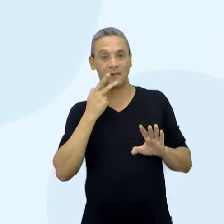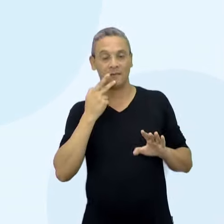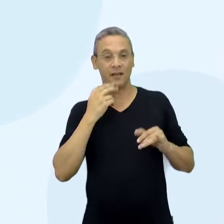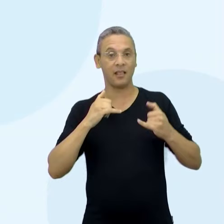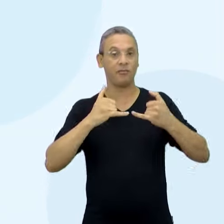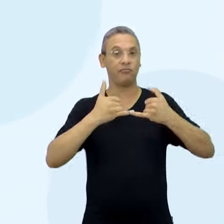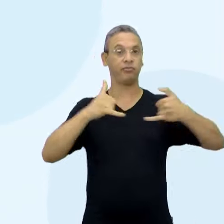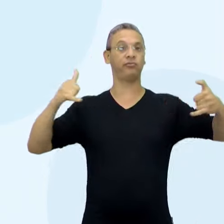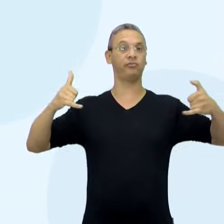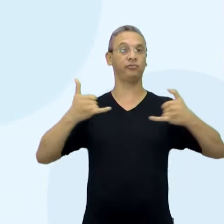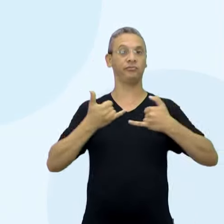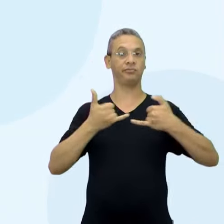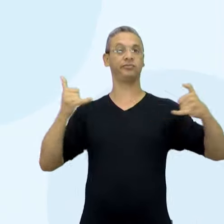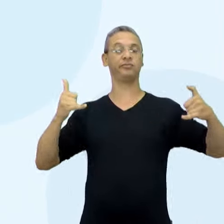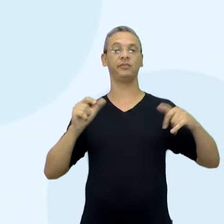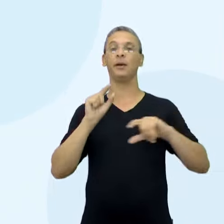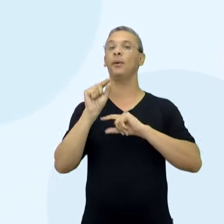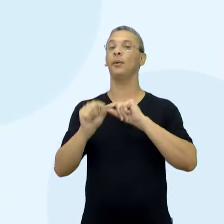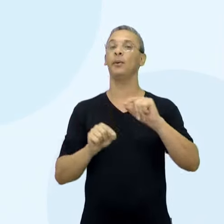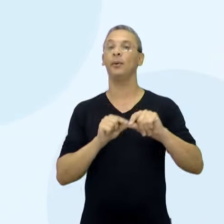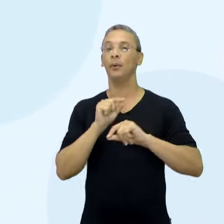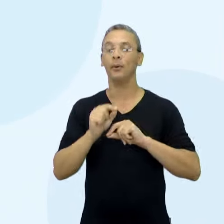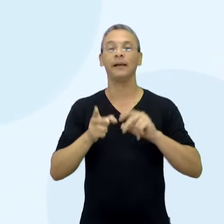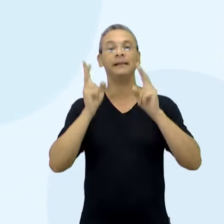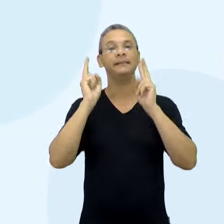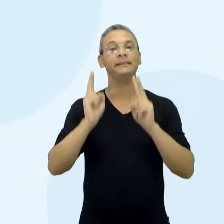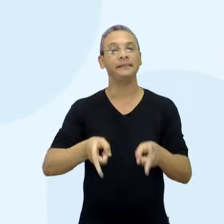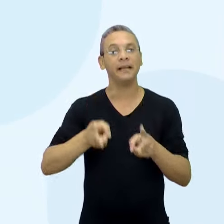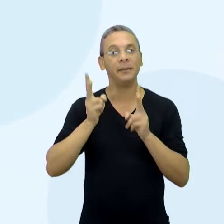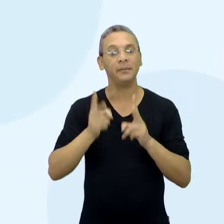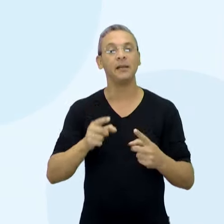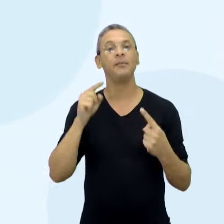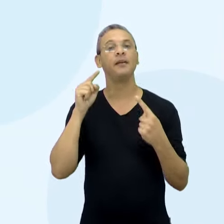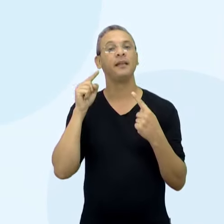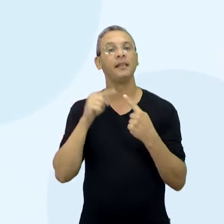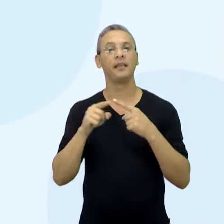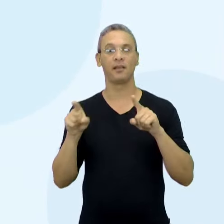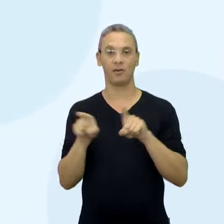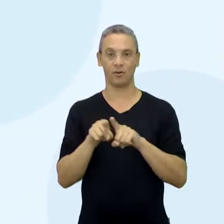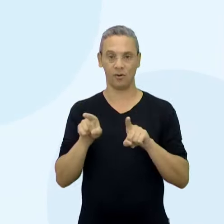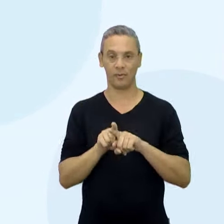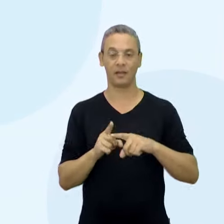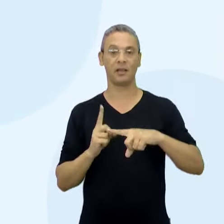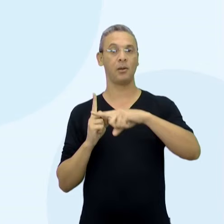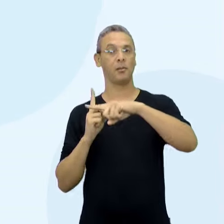corrente elétrica, ela sempre por convenção vai sair do polo